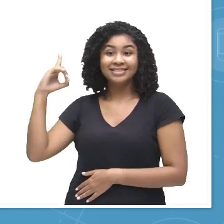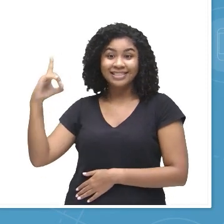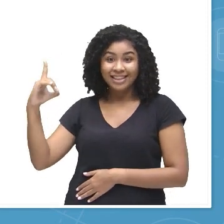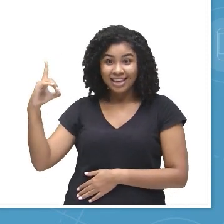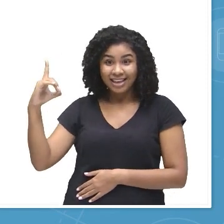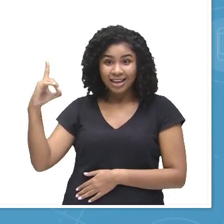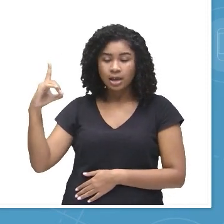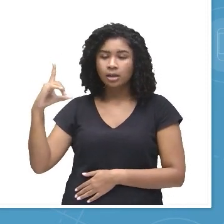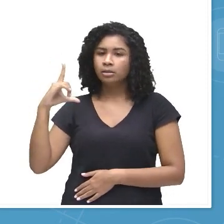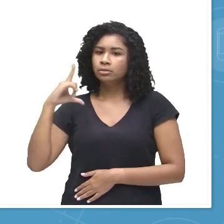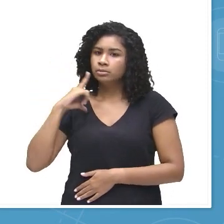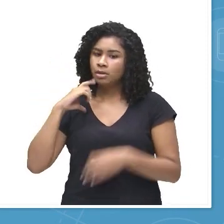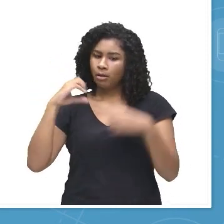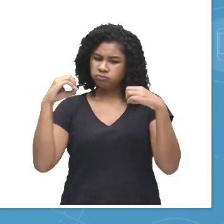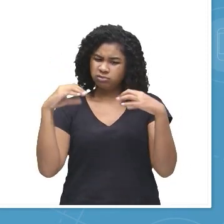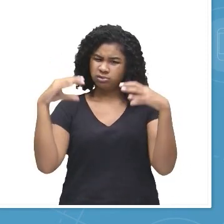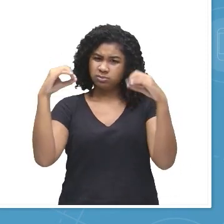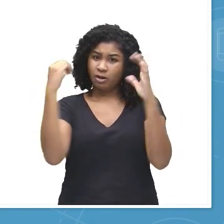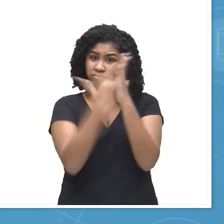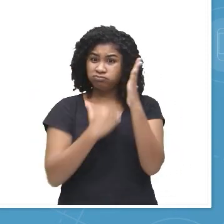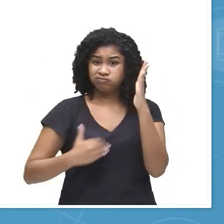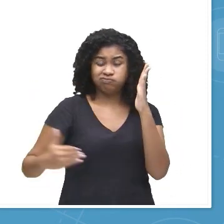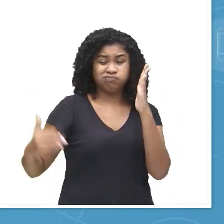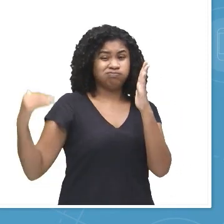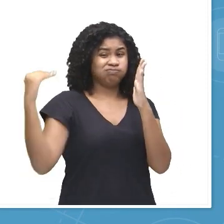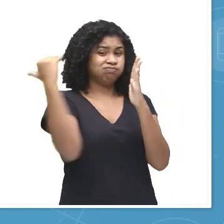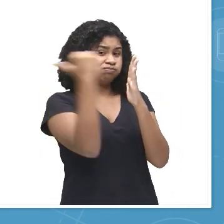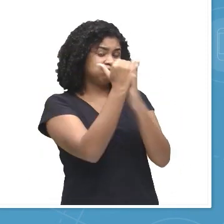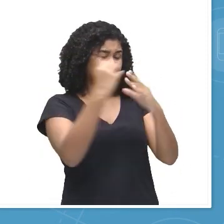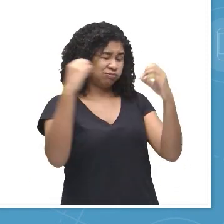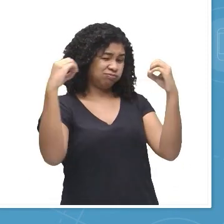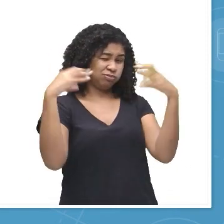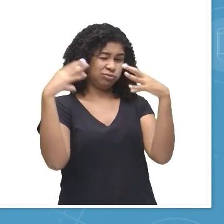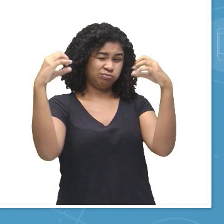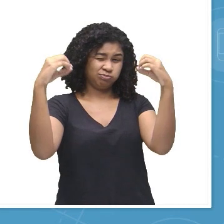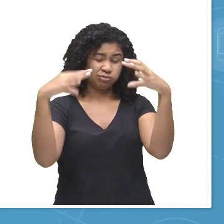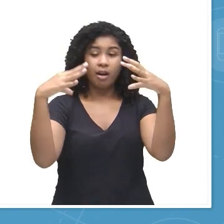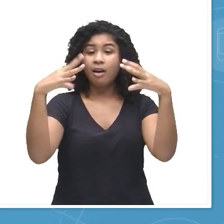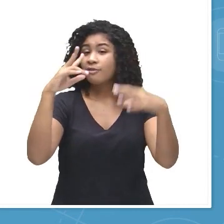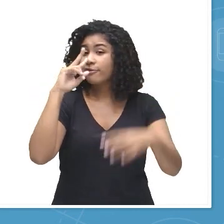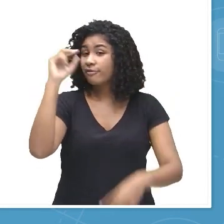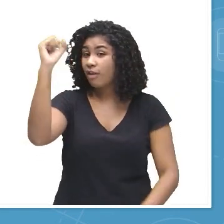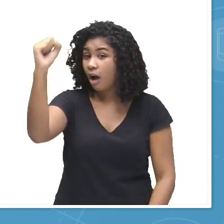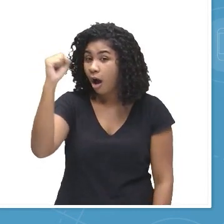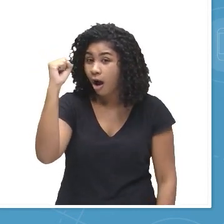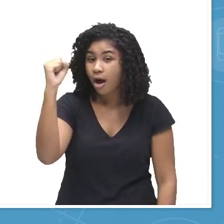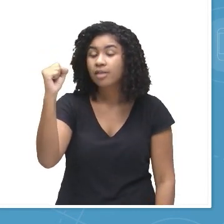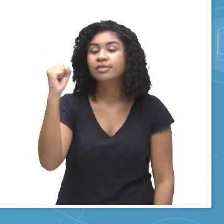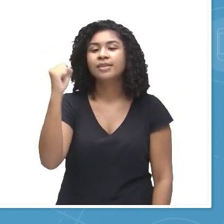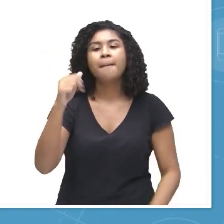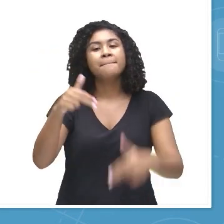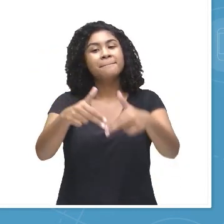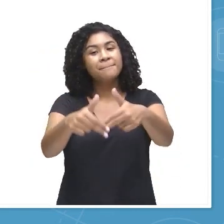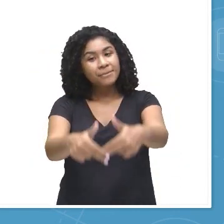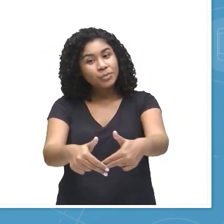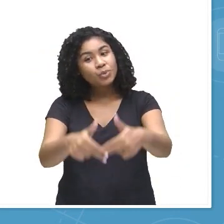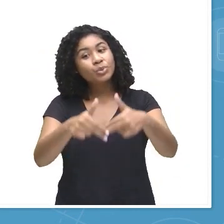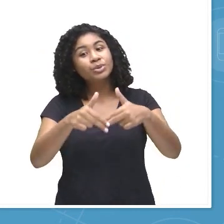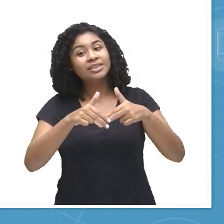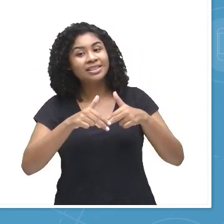urbana. Então, ou seja, há uma grande iluminação urbana, por isso que